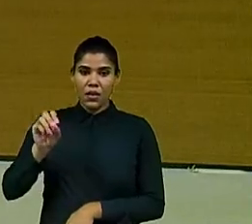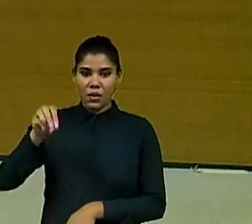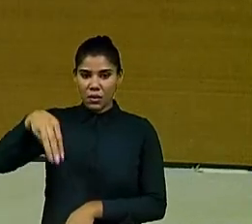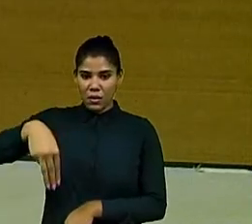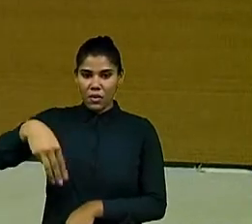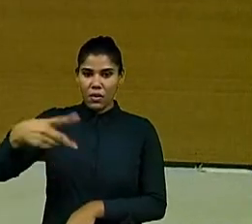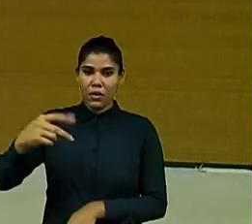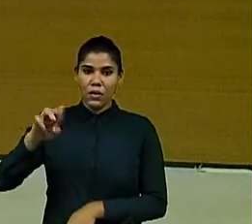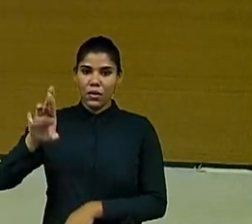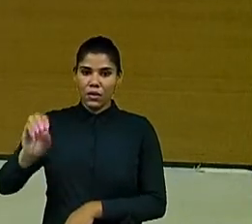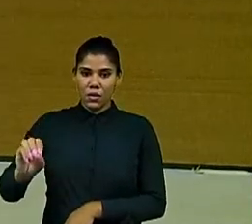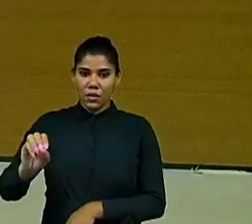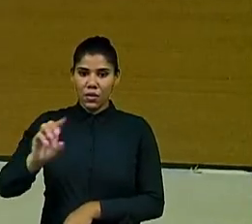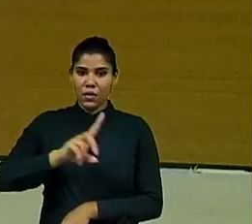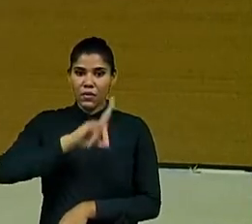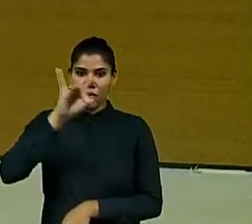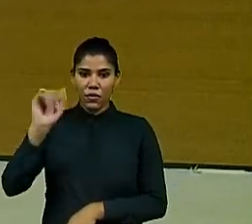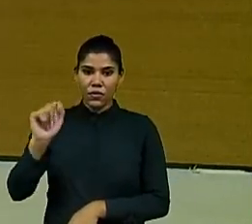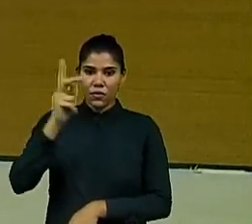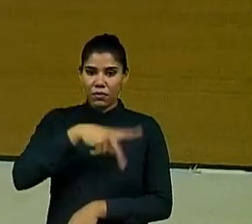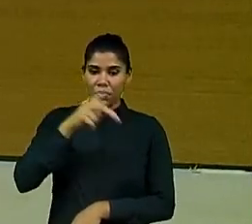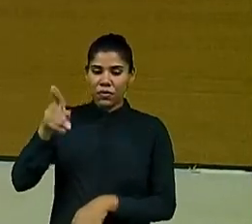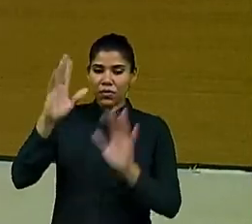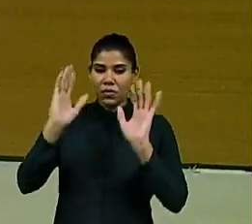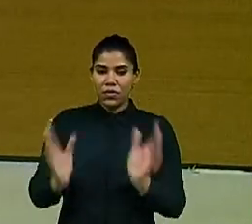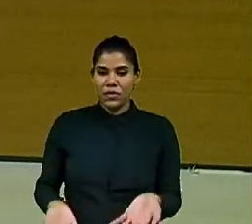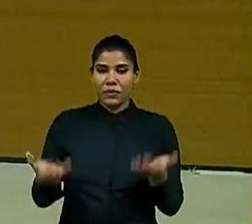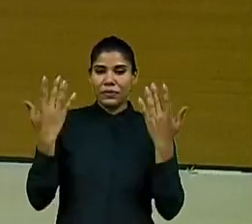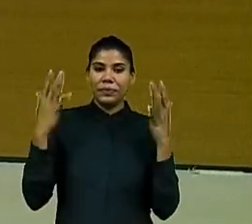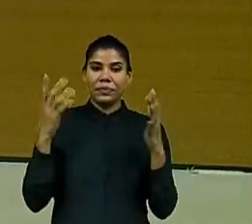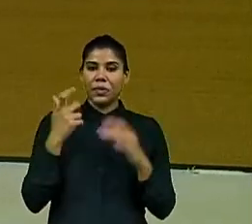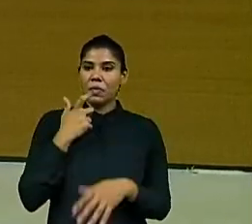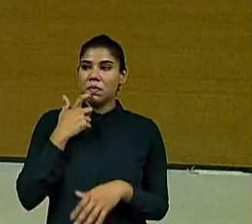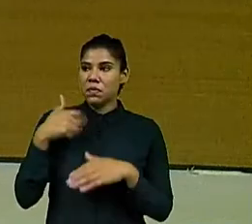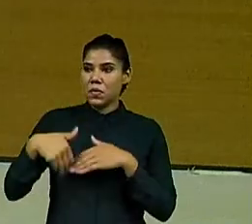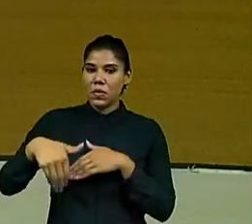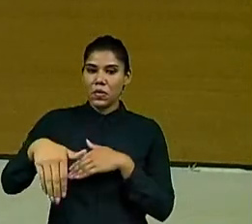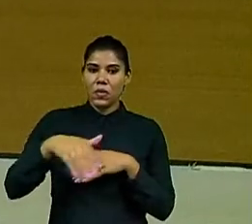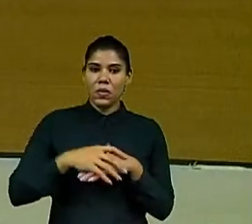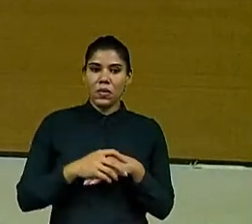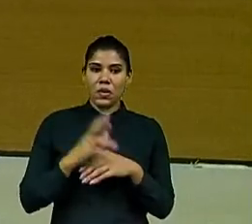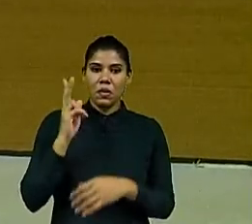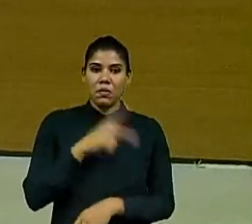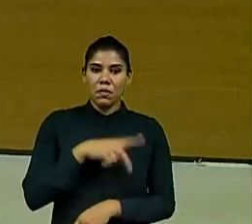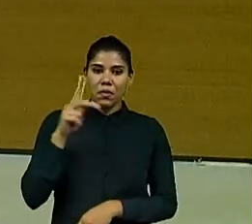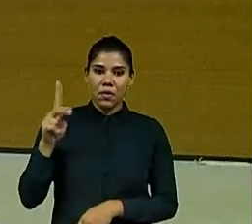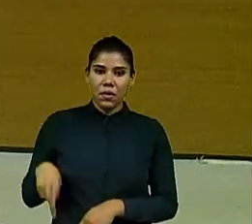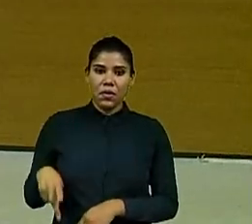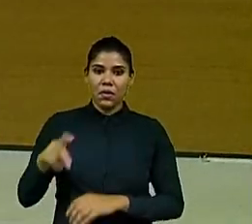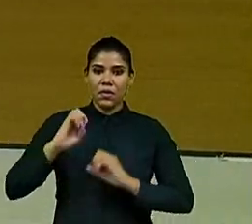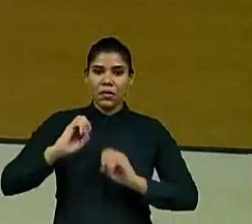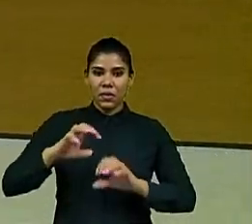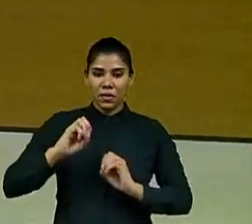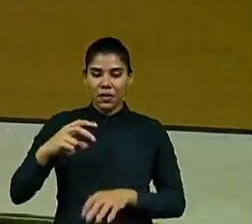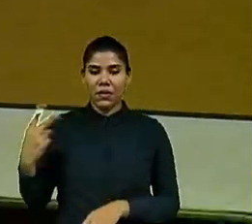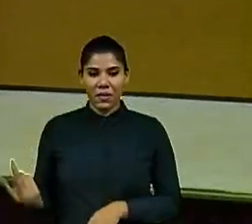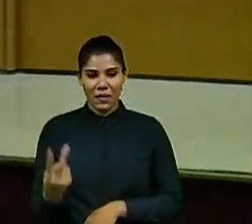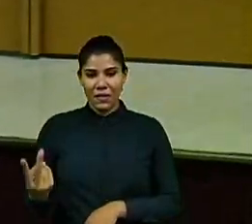dia do professor comemorado há pouco tempo a profissão do magistério é valorizada